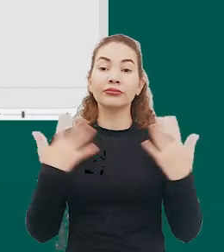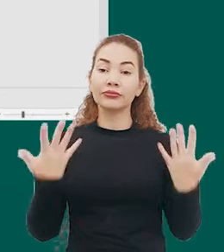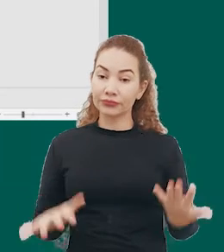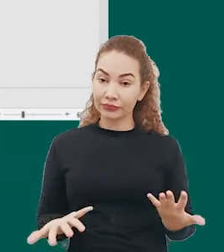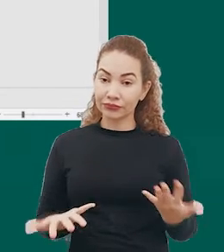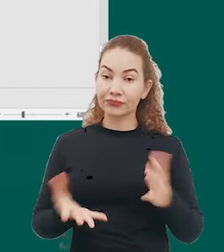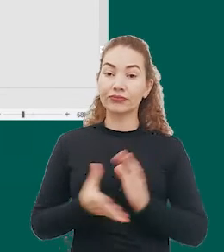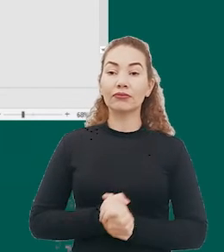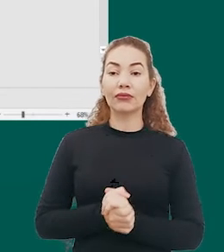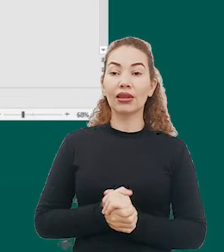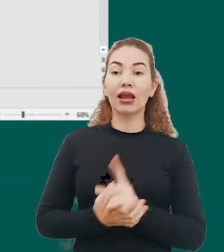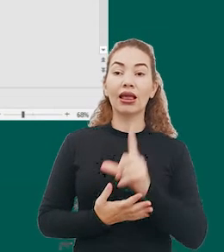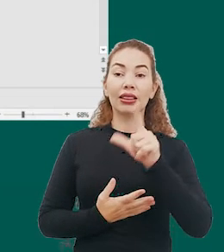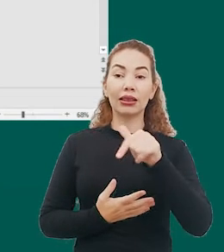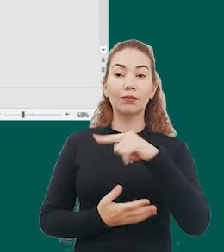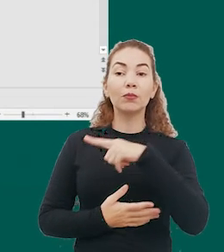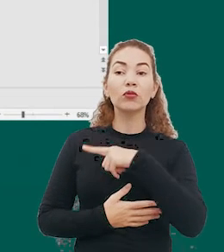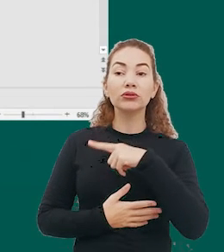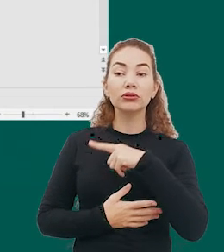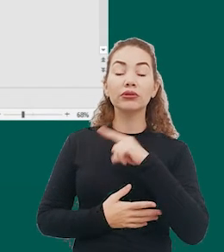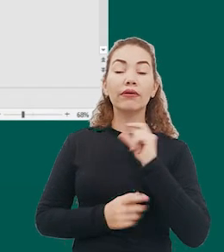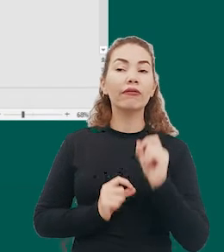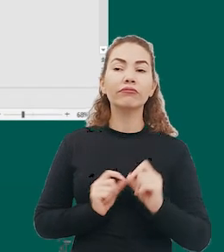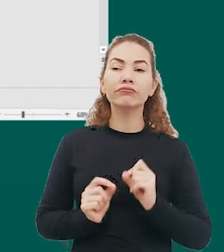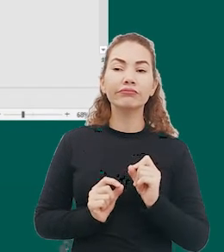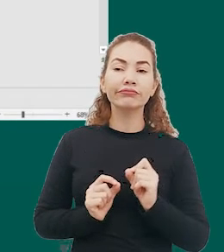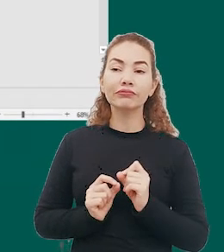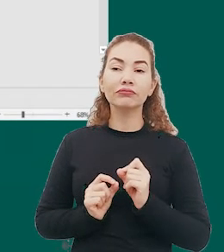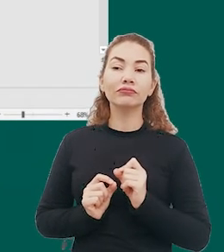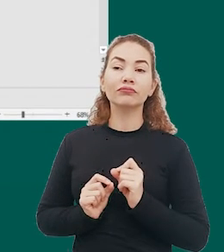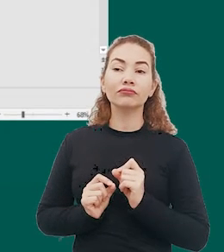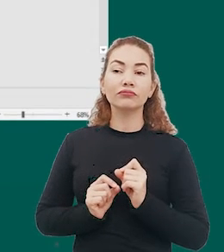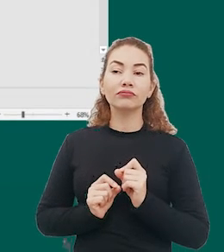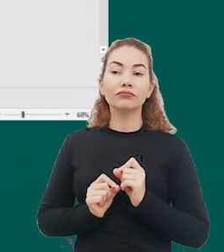Então, depois nós temos